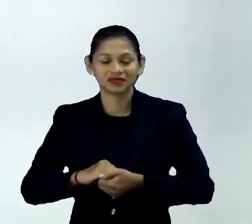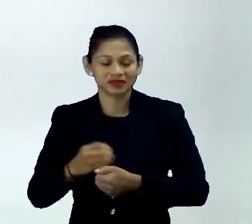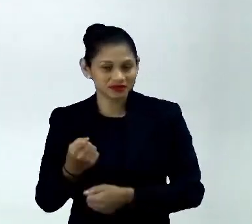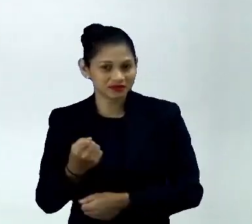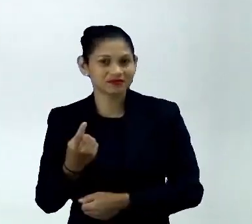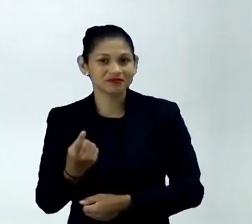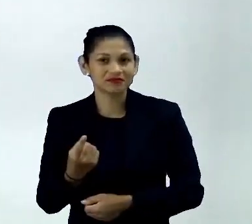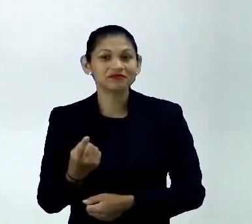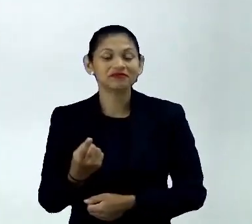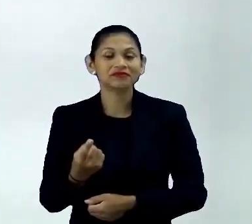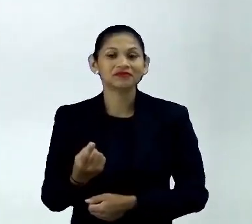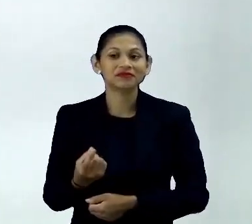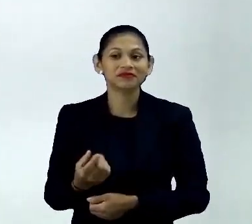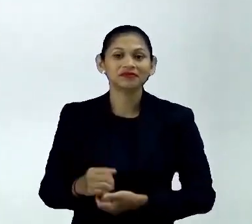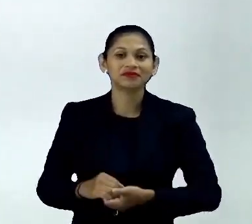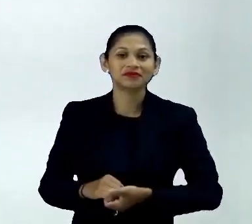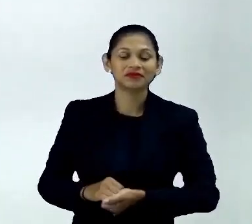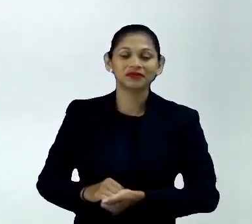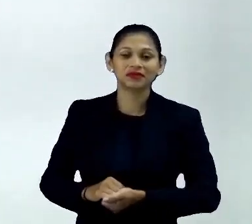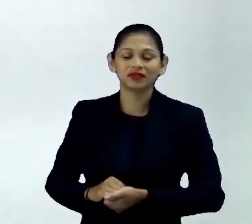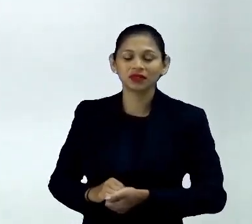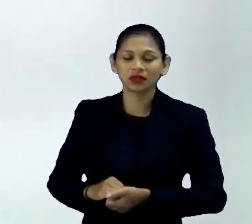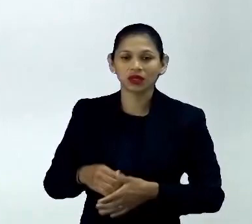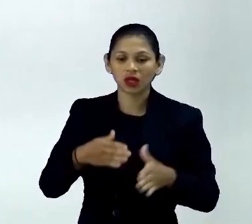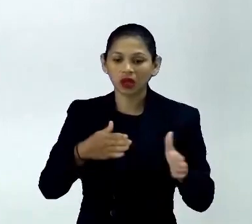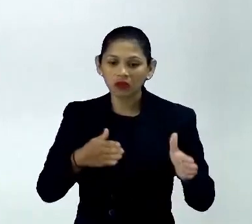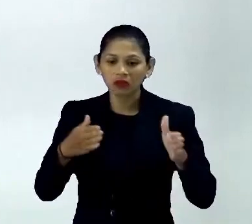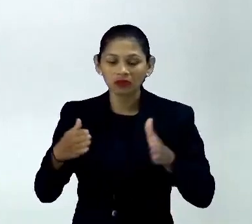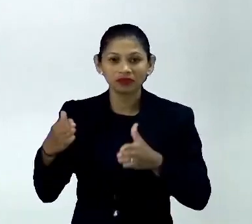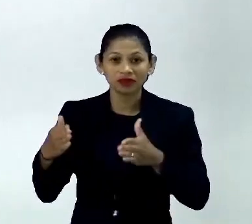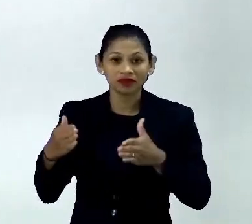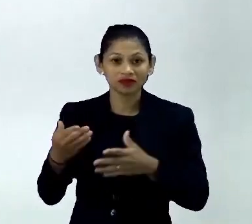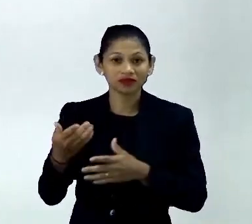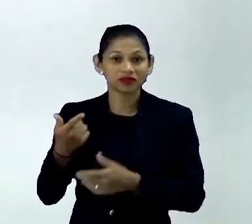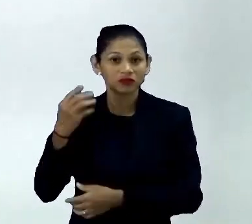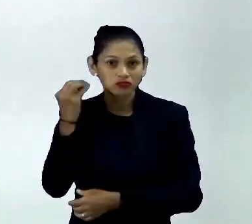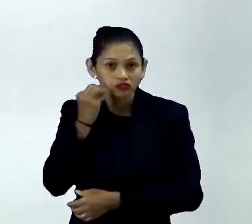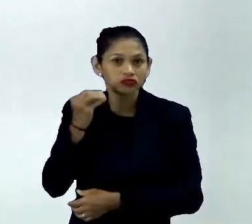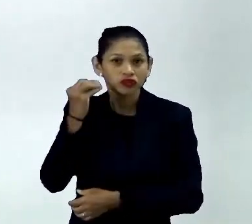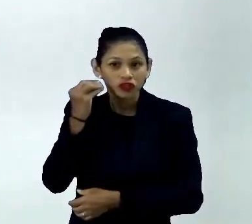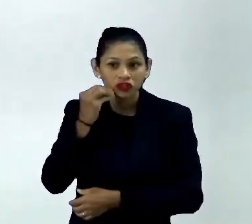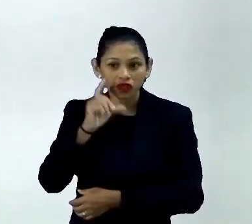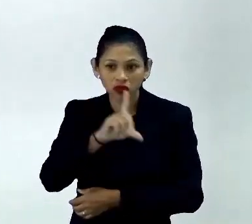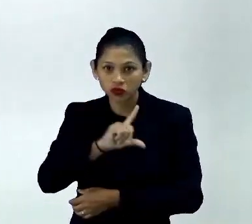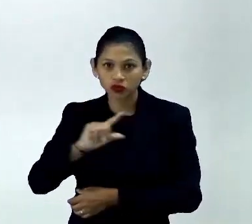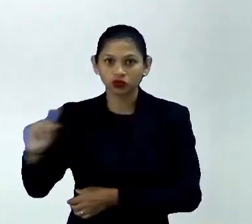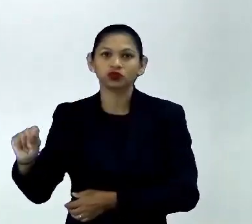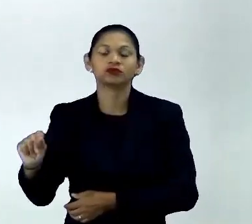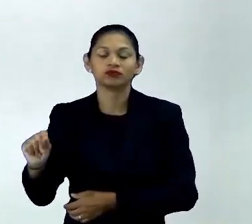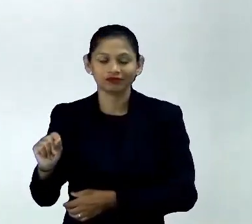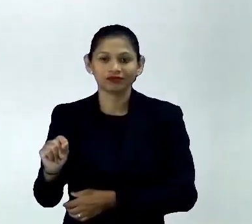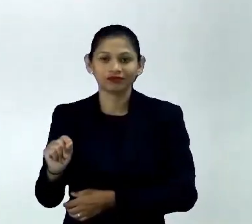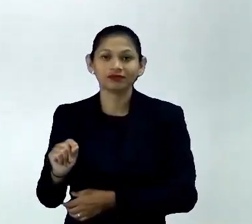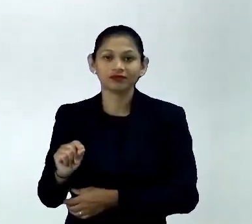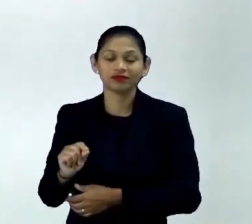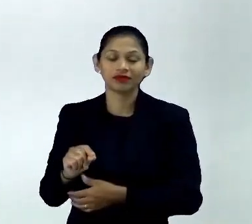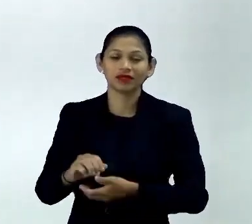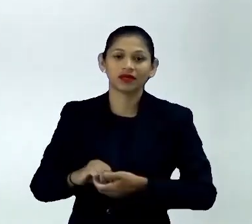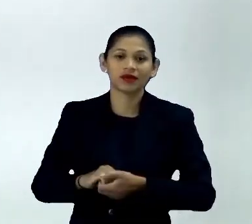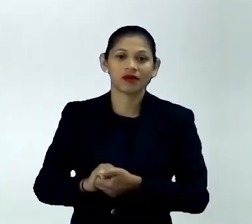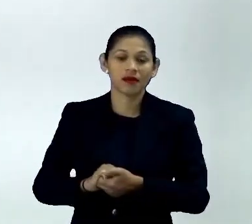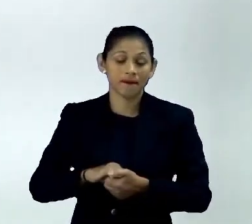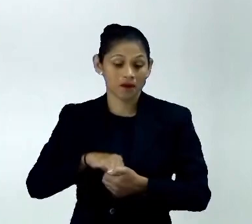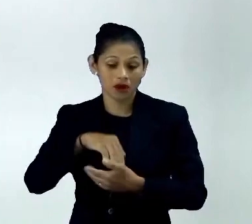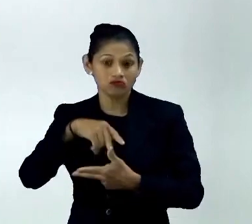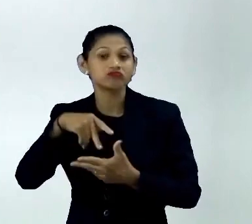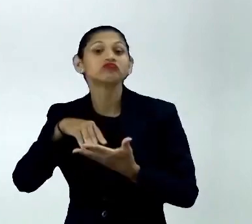E aí ele viu cada situação, ele foi tentando fugir, até conseguir um lugar realmente confortável para cair. Mas